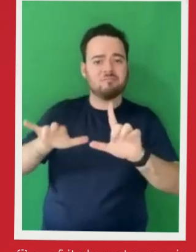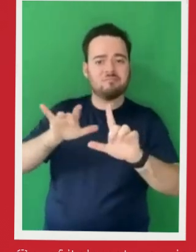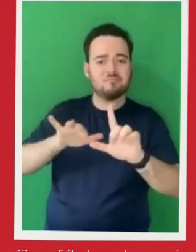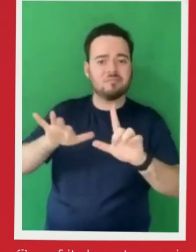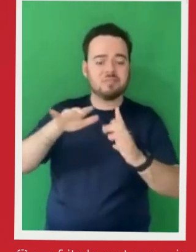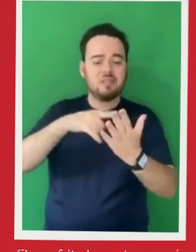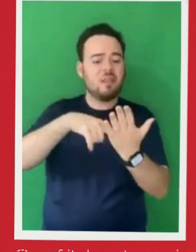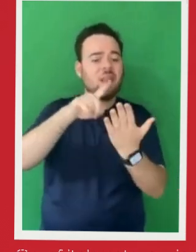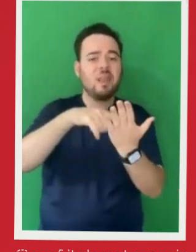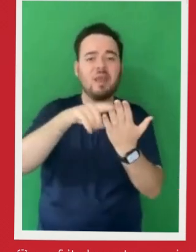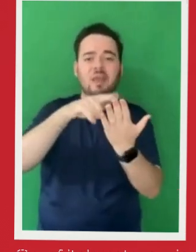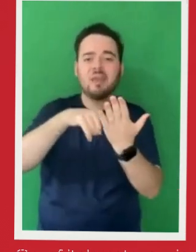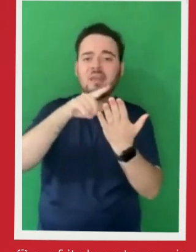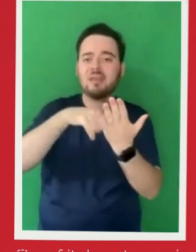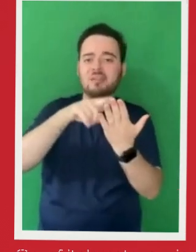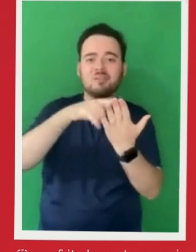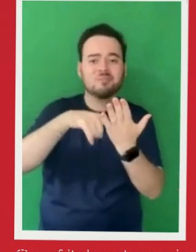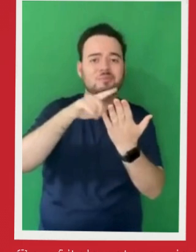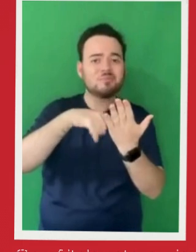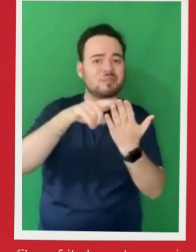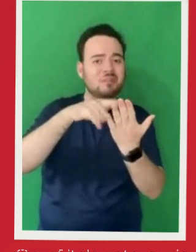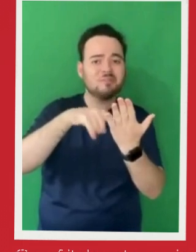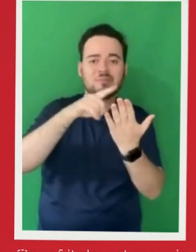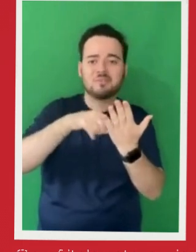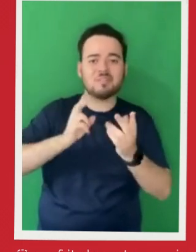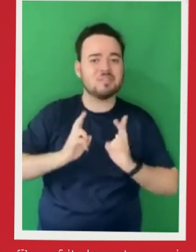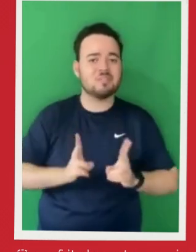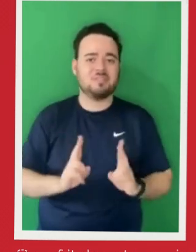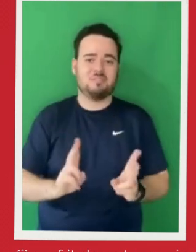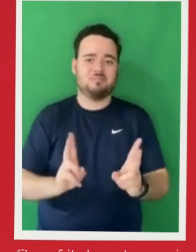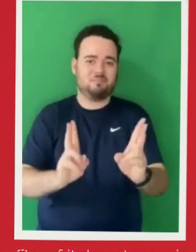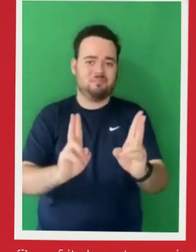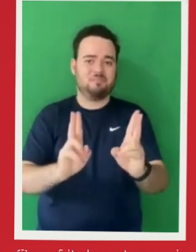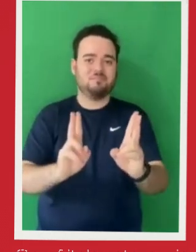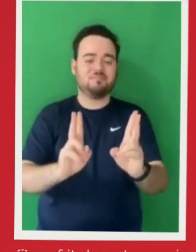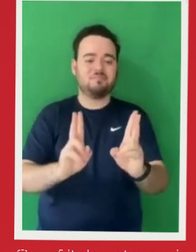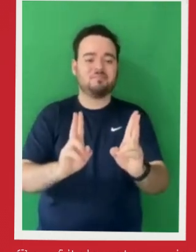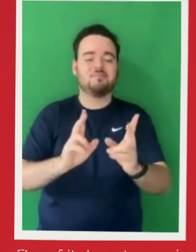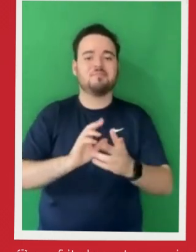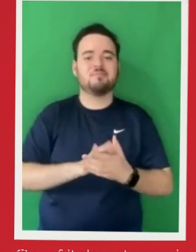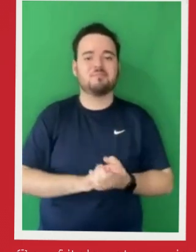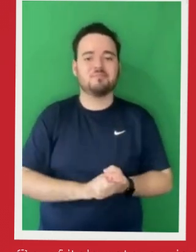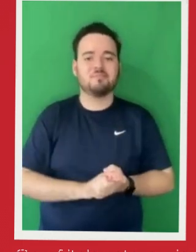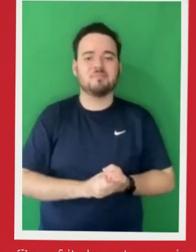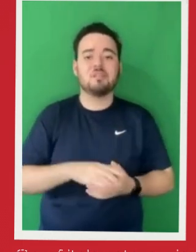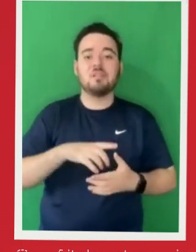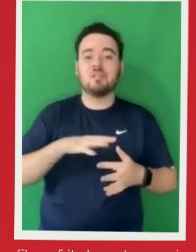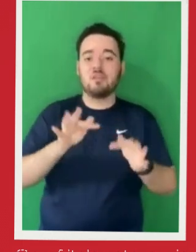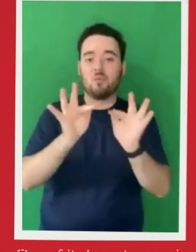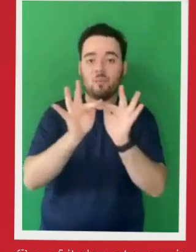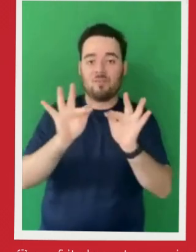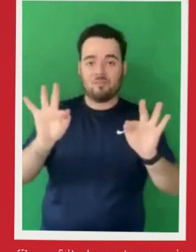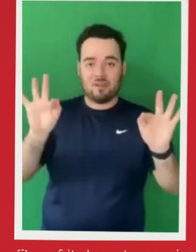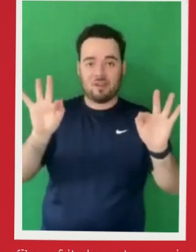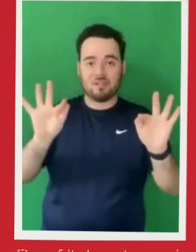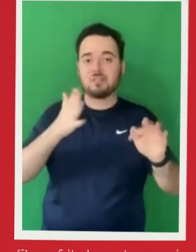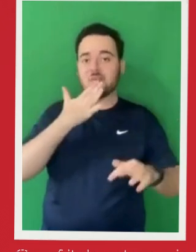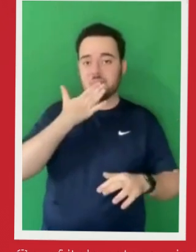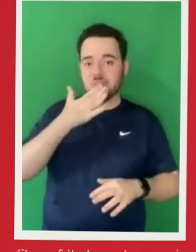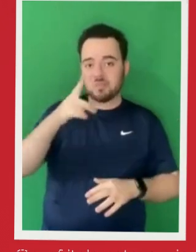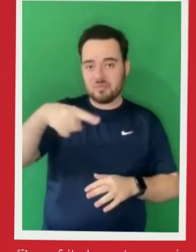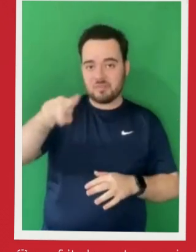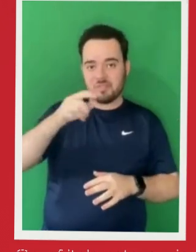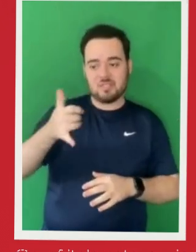do computador, você está toda hora com uma leitura, toda hora tendo que selecionar o que ler. Então, ler, se tem uma